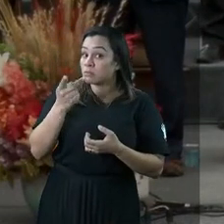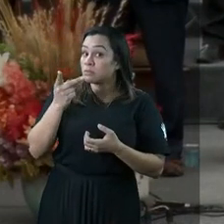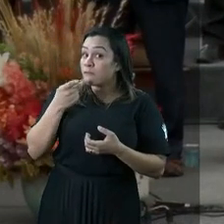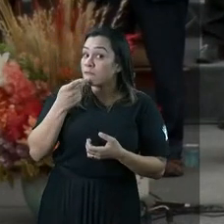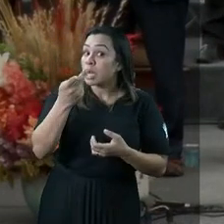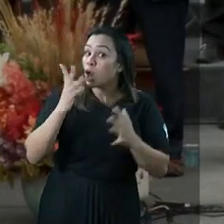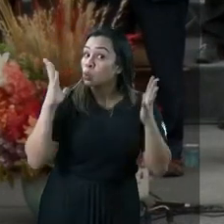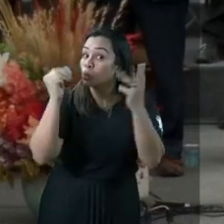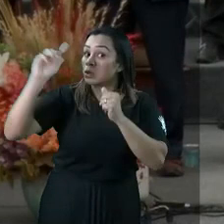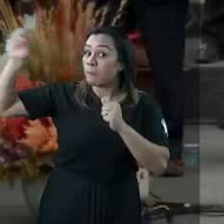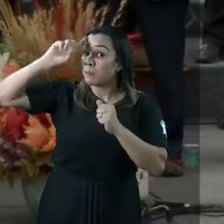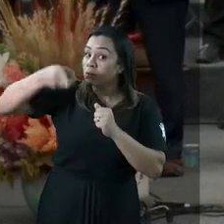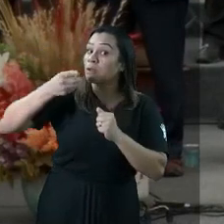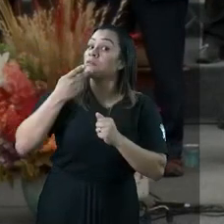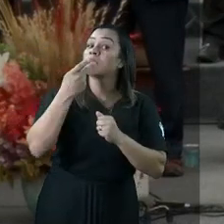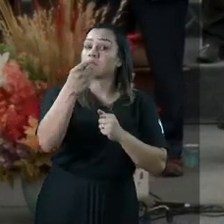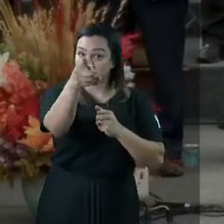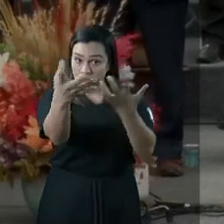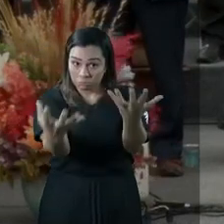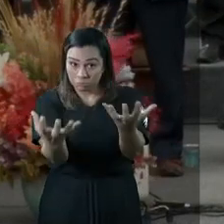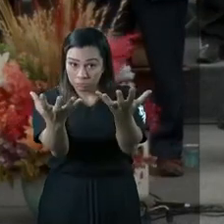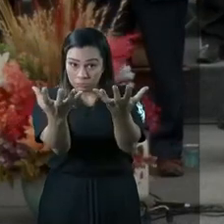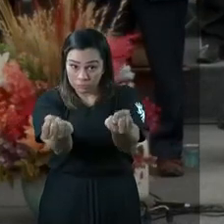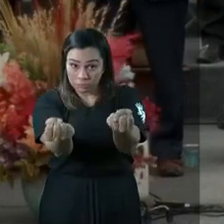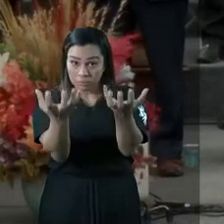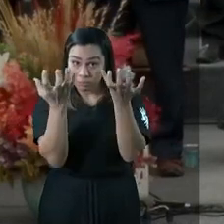quer receber tudo o que Deus mandar?